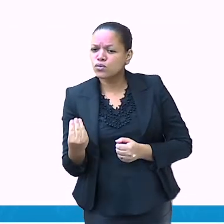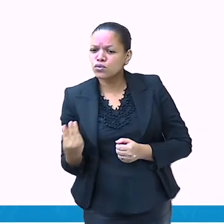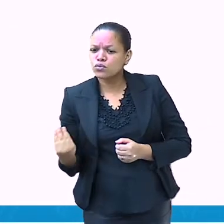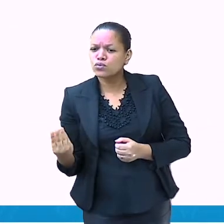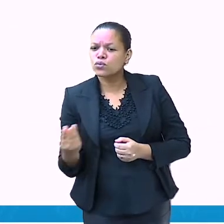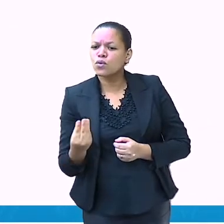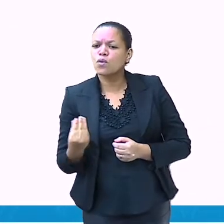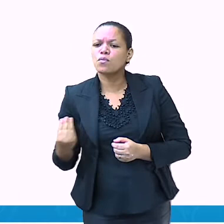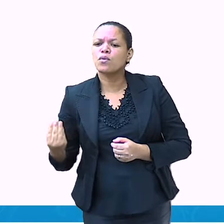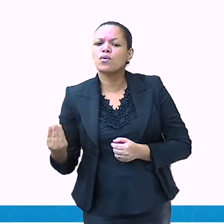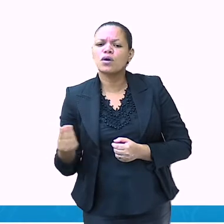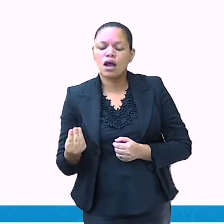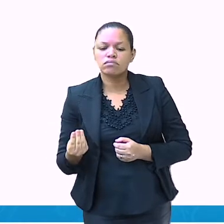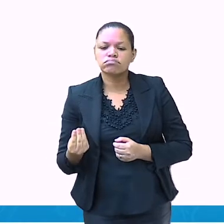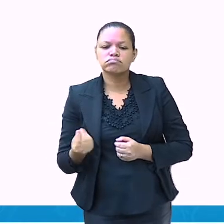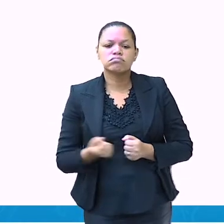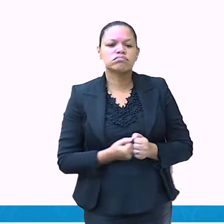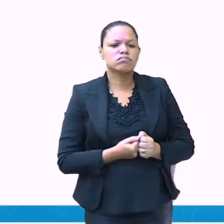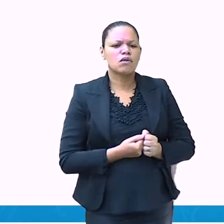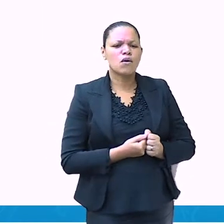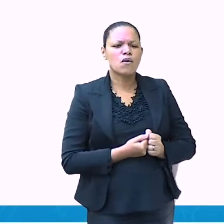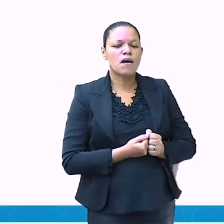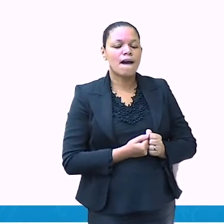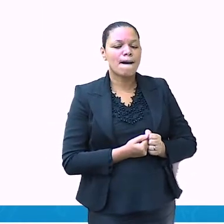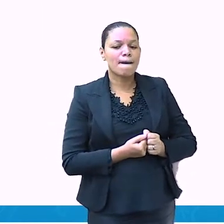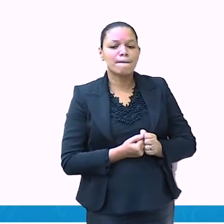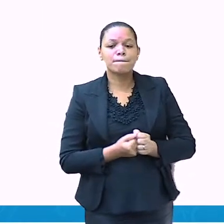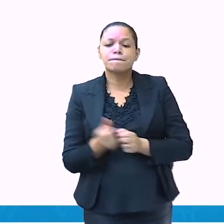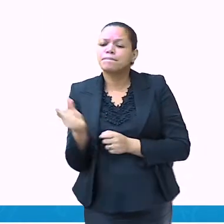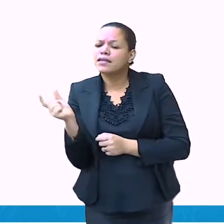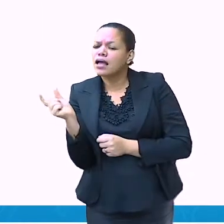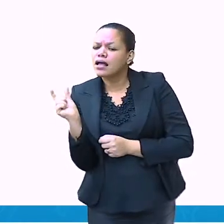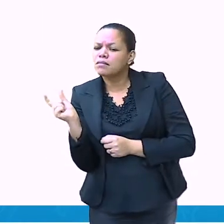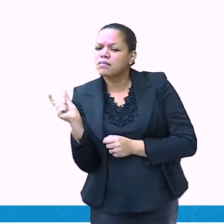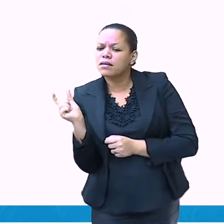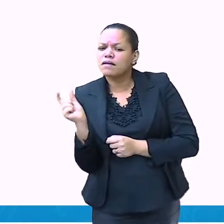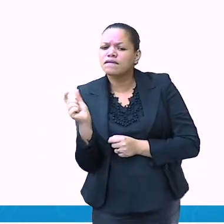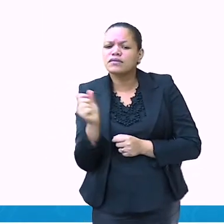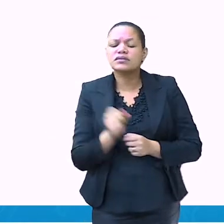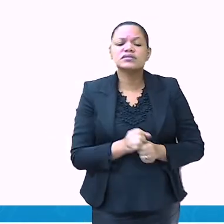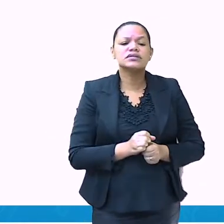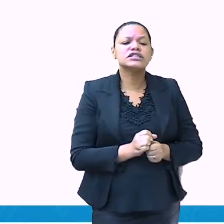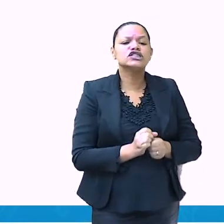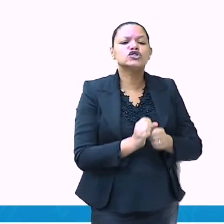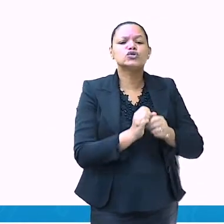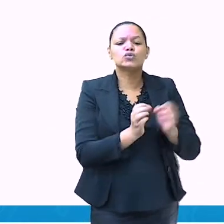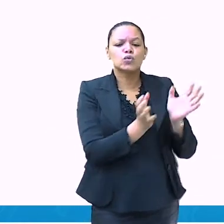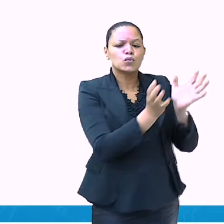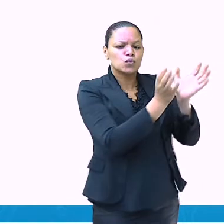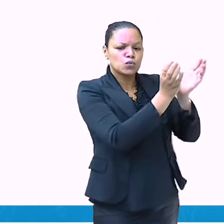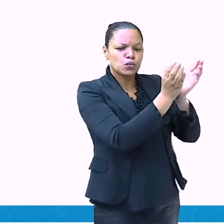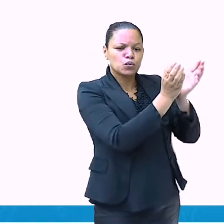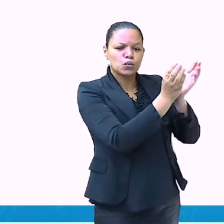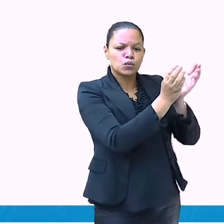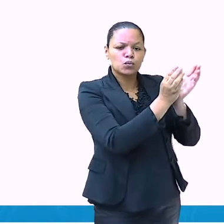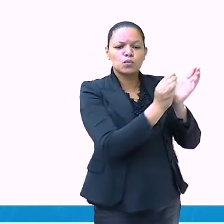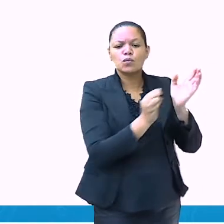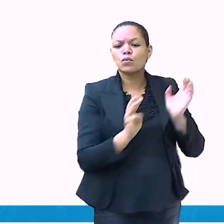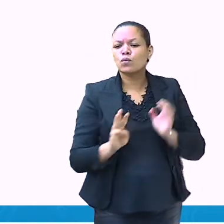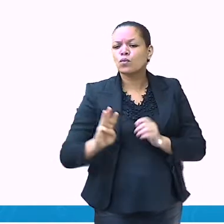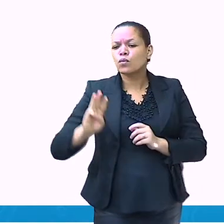que linkarão com were. We were, you